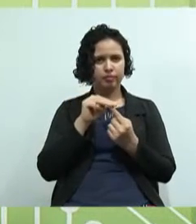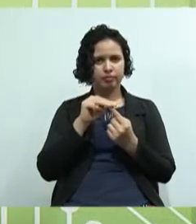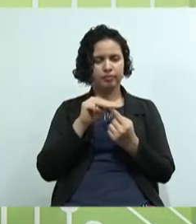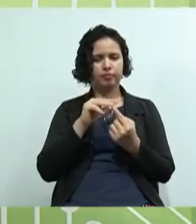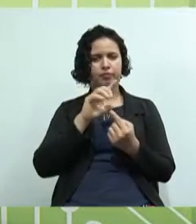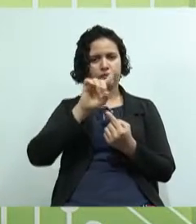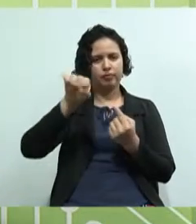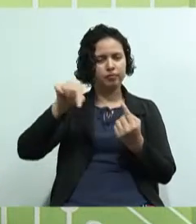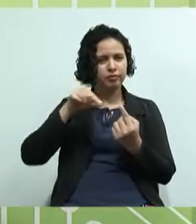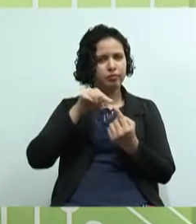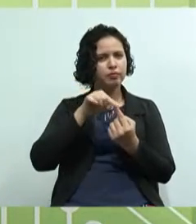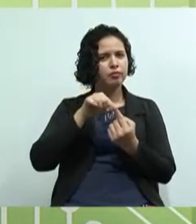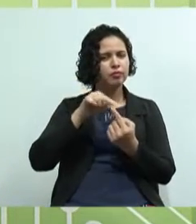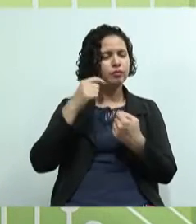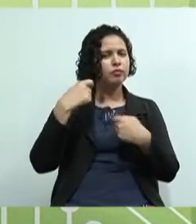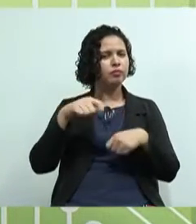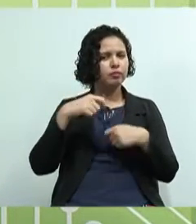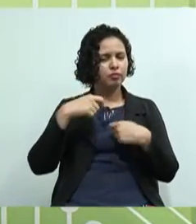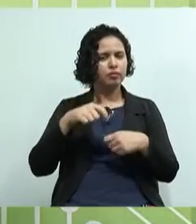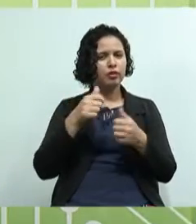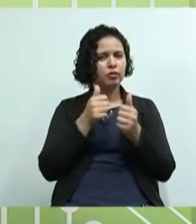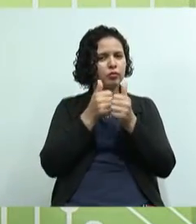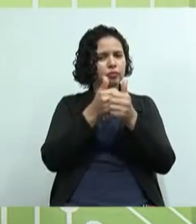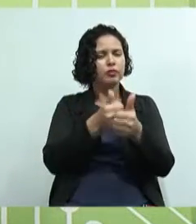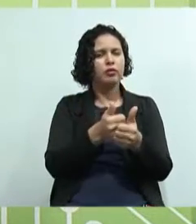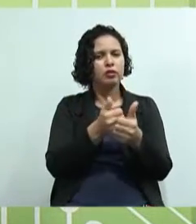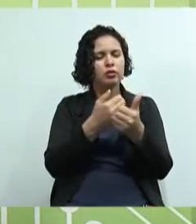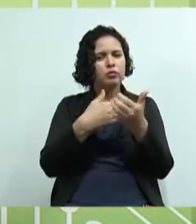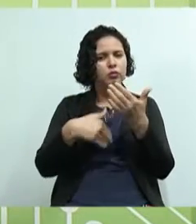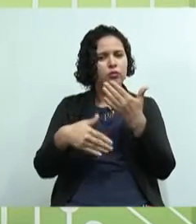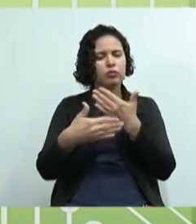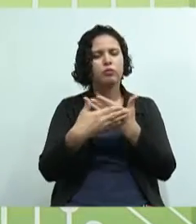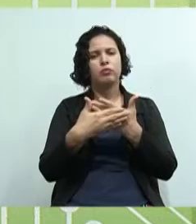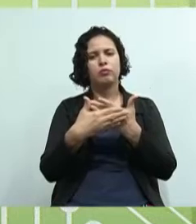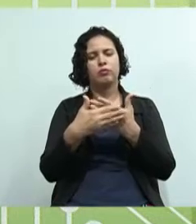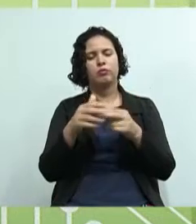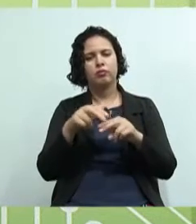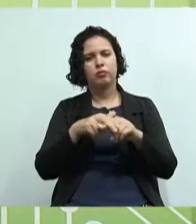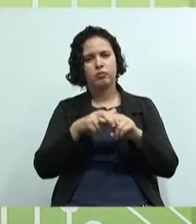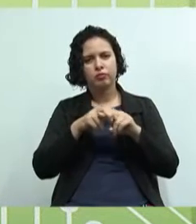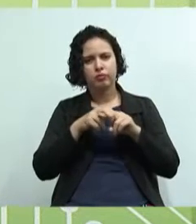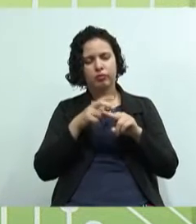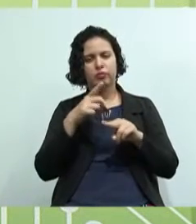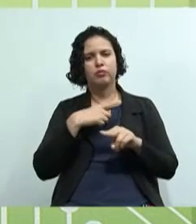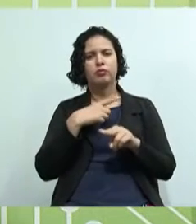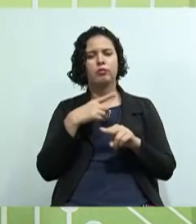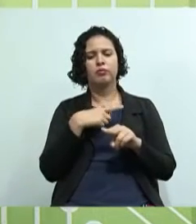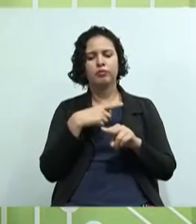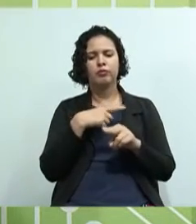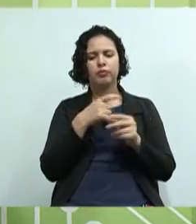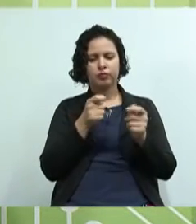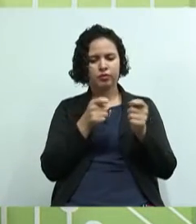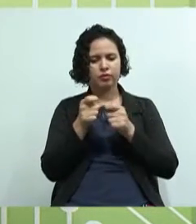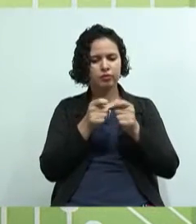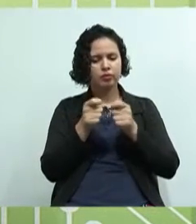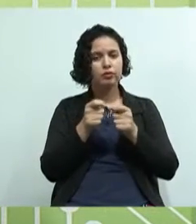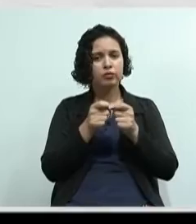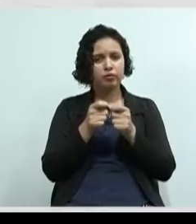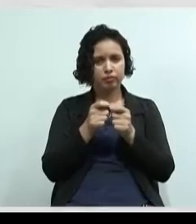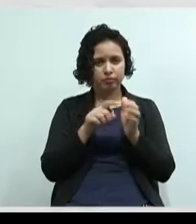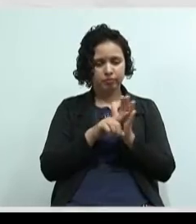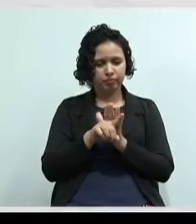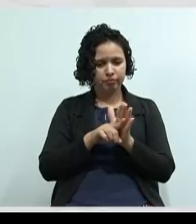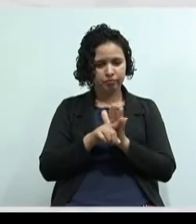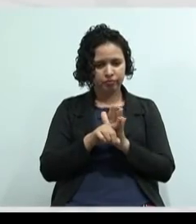mapa. Não, meu querido, eu tenho que acompanhar tudo. É por isso que eu tenho várias ferramentas e eu apresentei uma para você aqui de controle e avaliação. Coloca aí, por